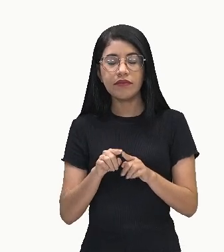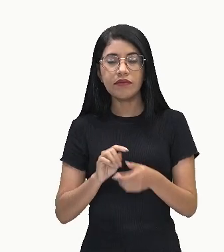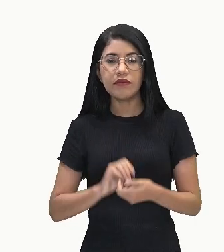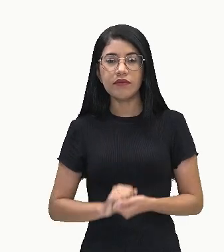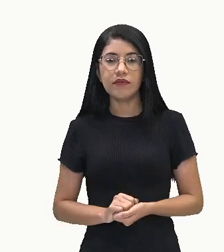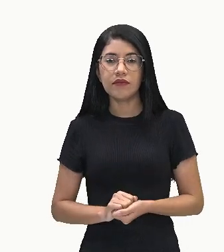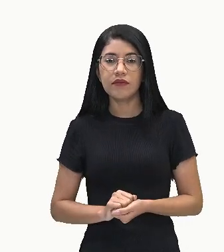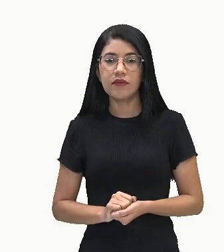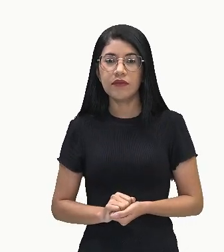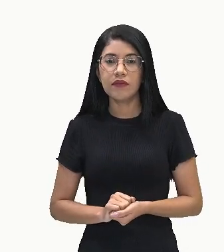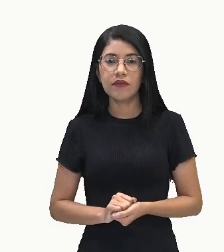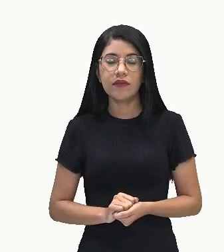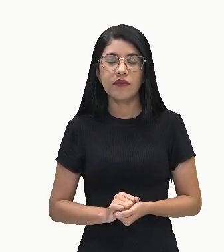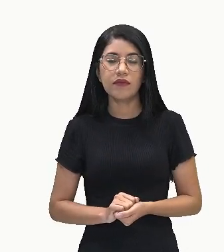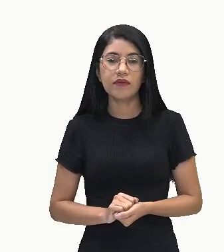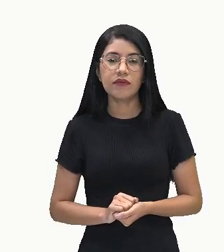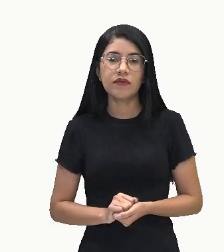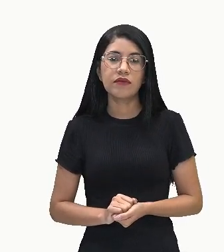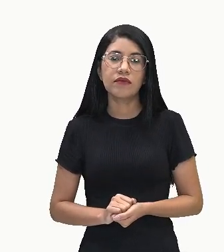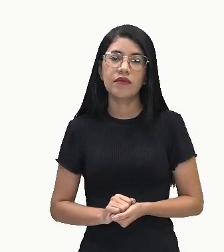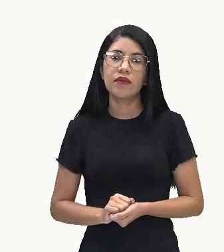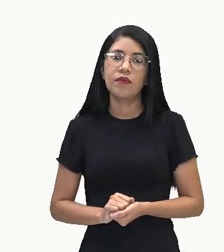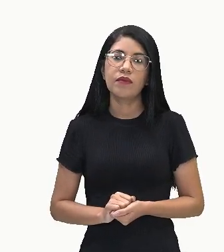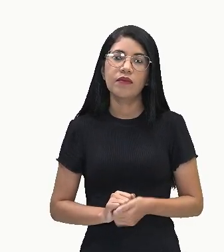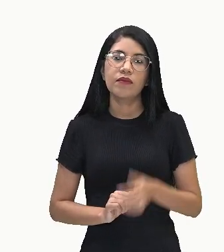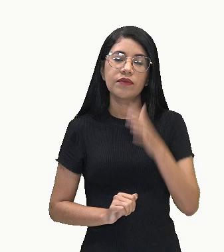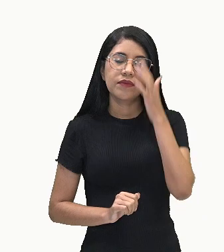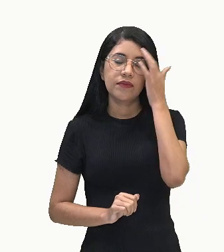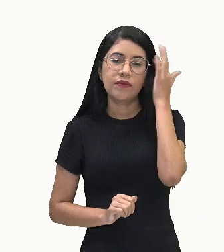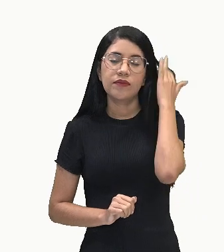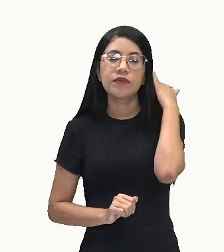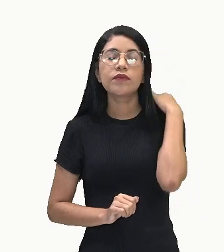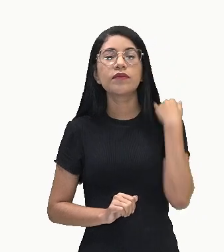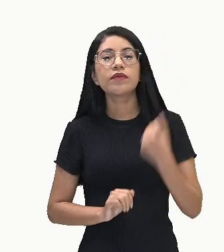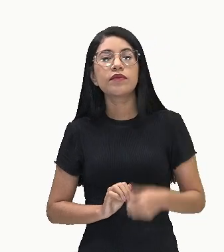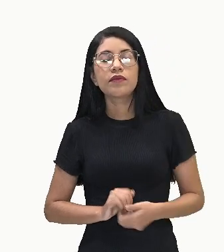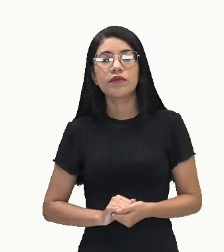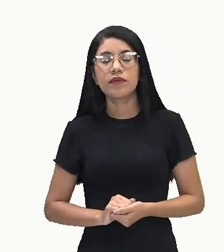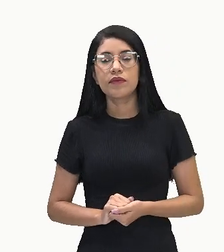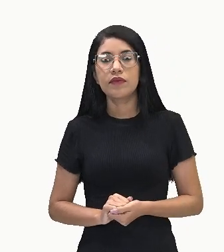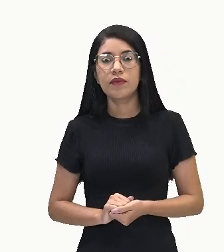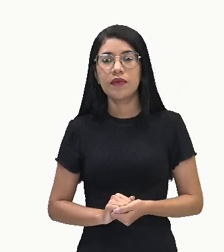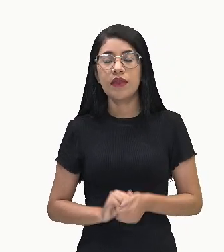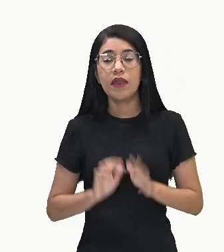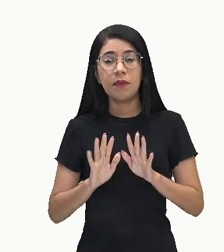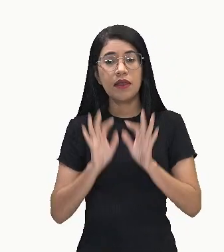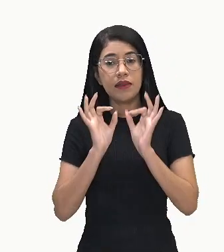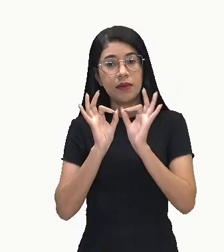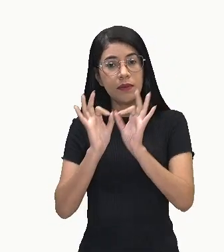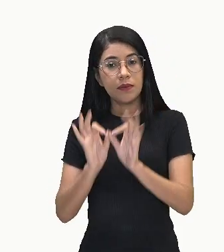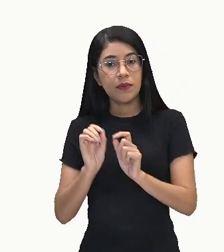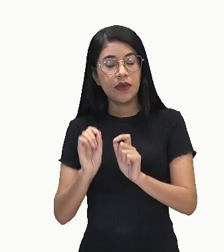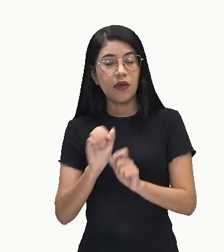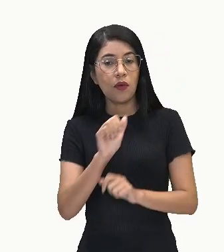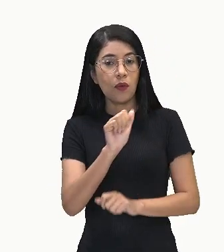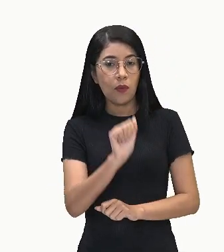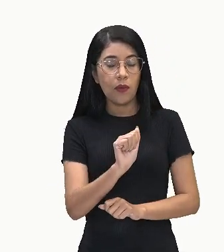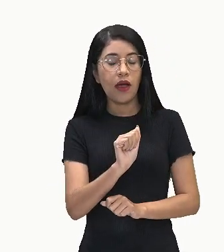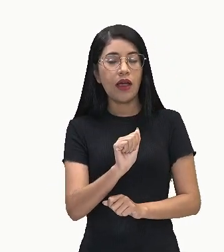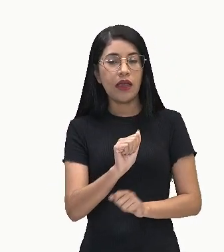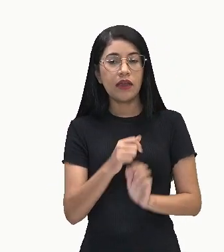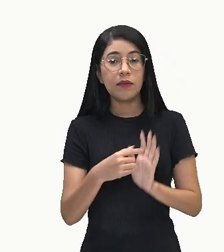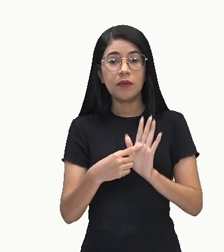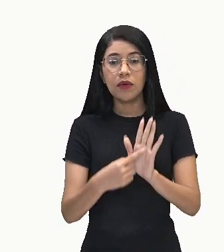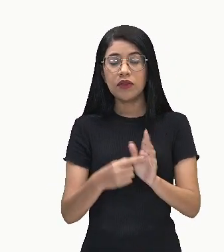coeficiente numérico dessa equação. Detalhe importante: o A é o termo que define a equação do segundo